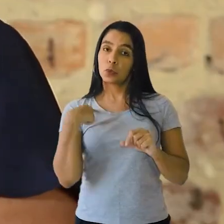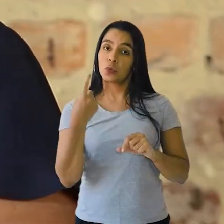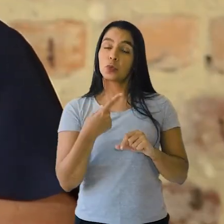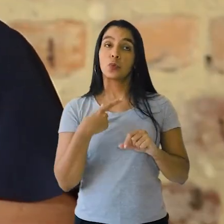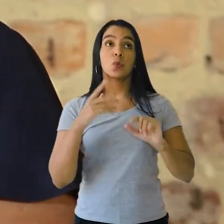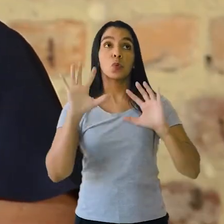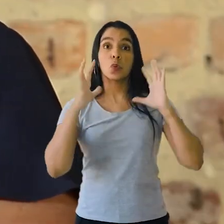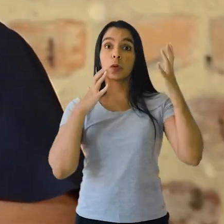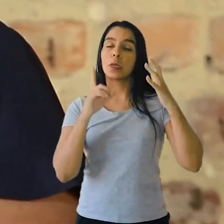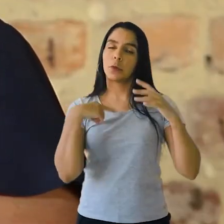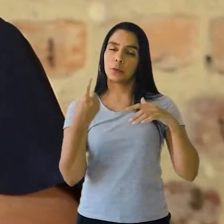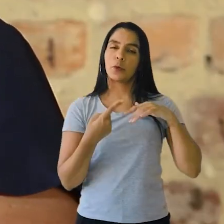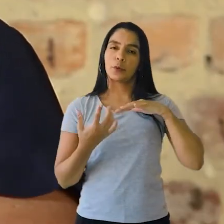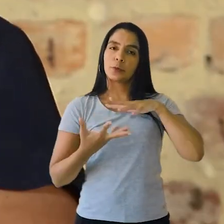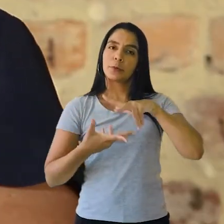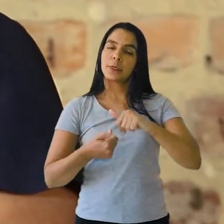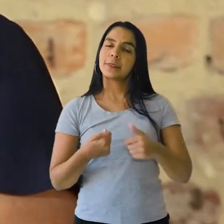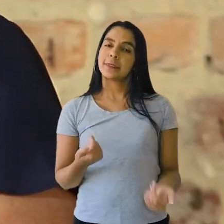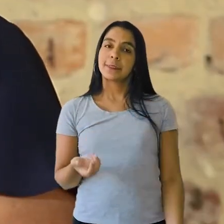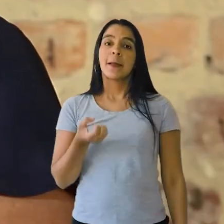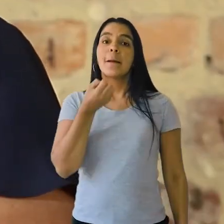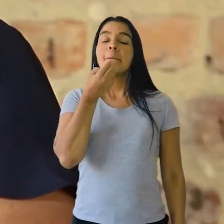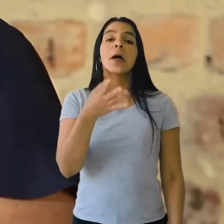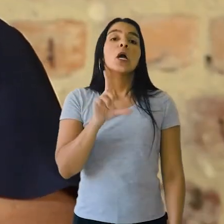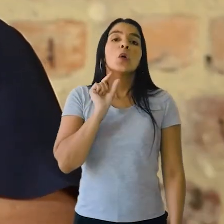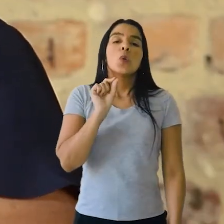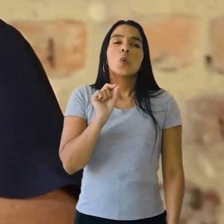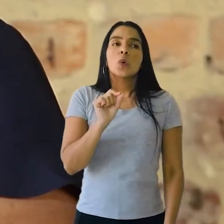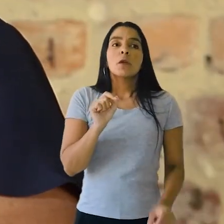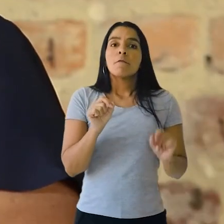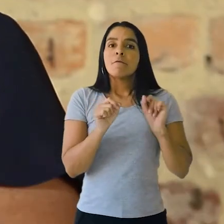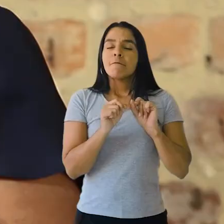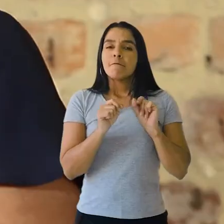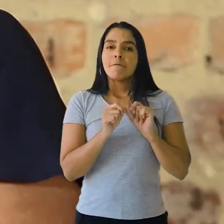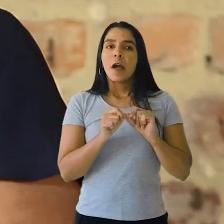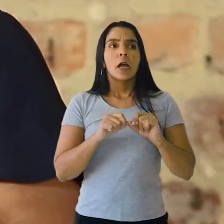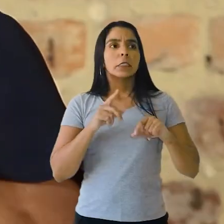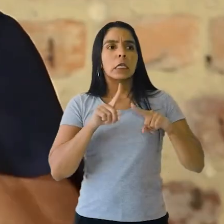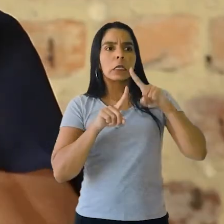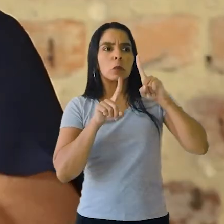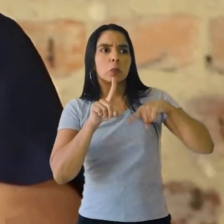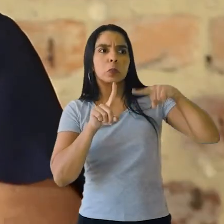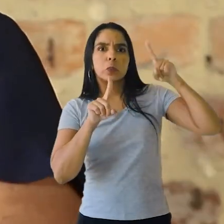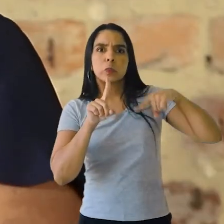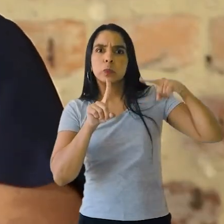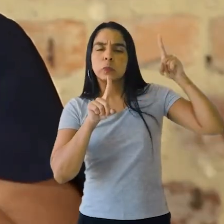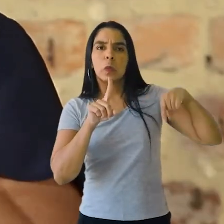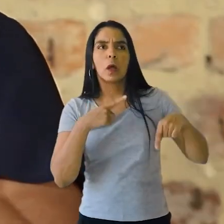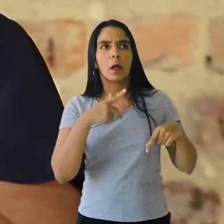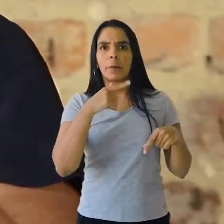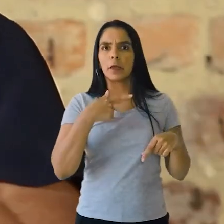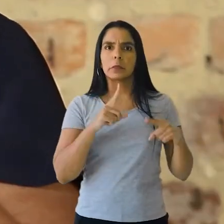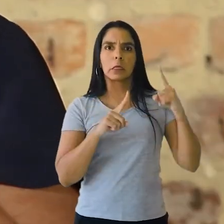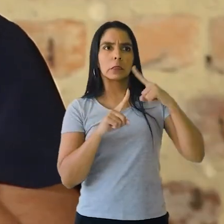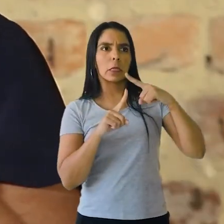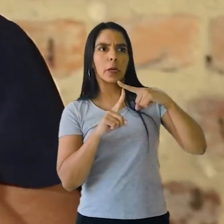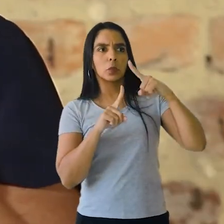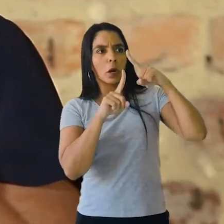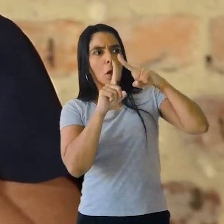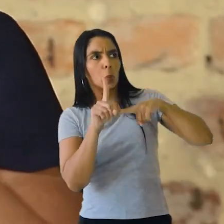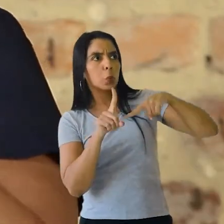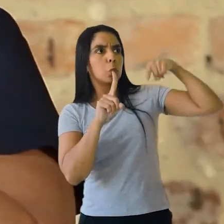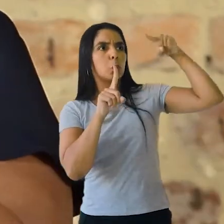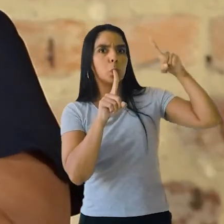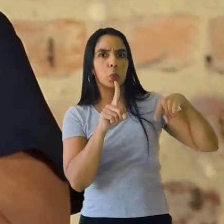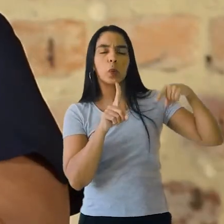nós temos produzidos no clima do nosso planeta. Bem, o que conduz, né, a essa